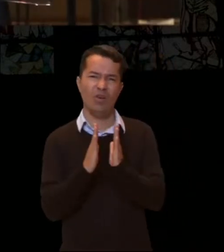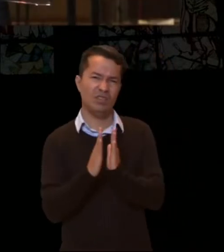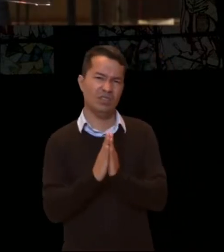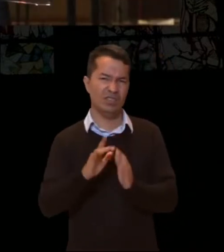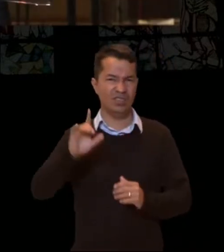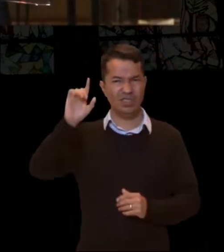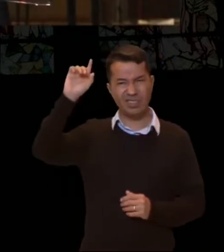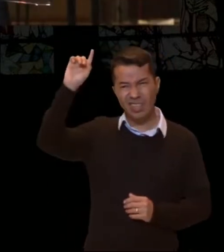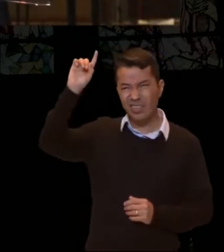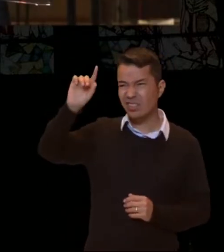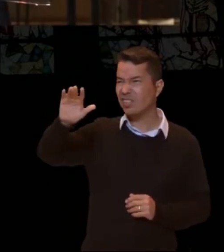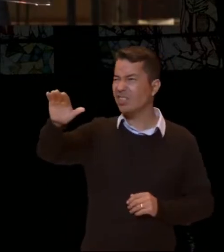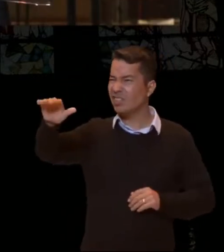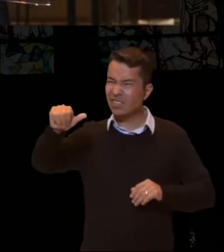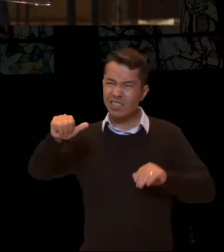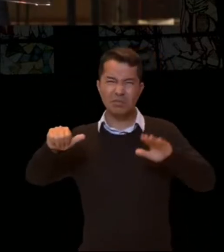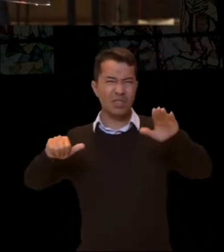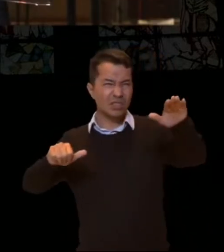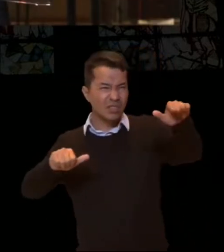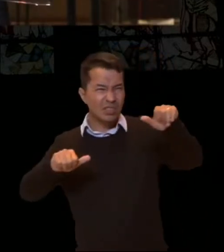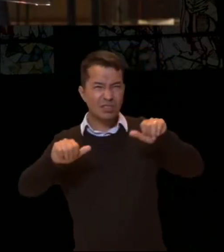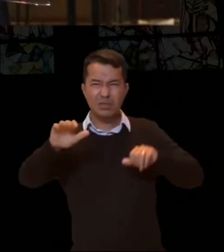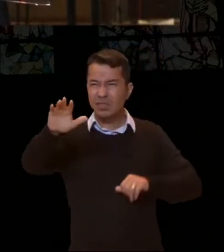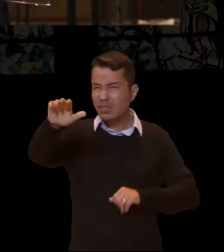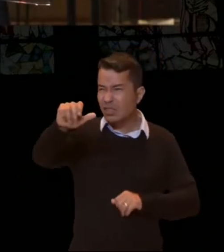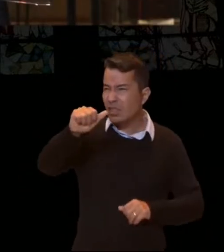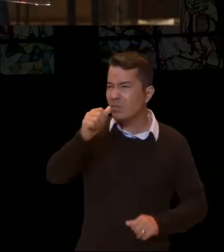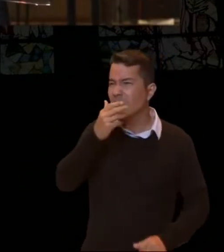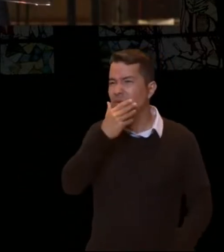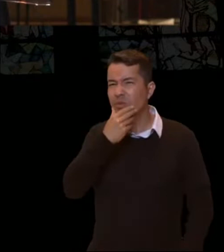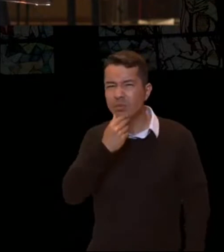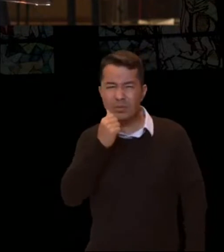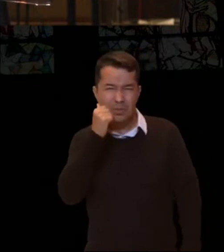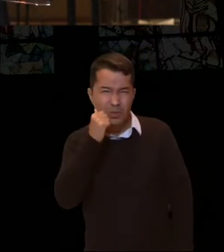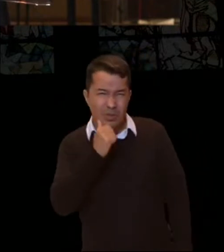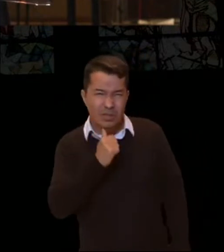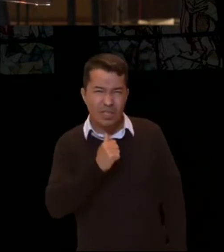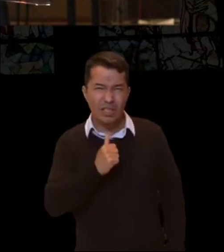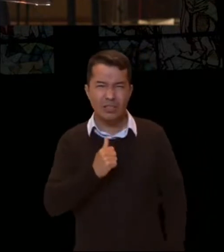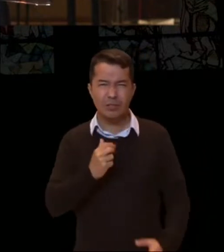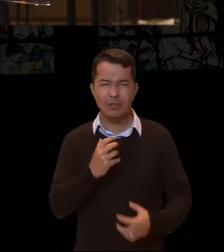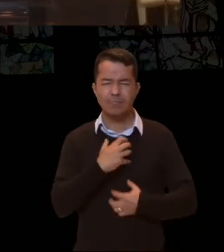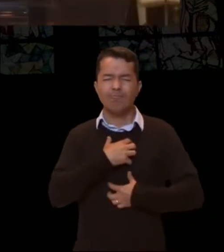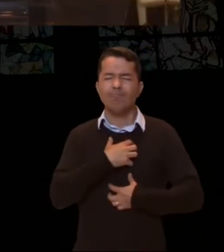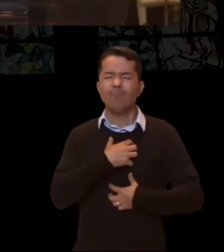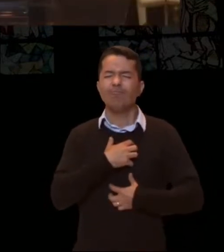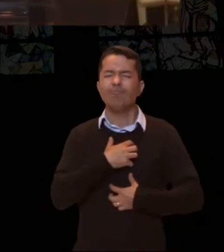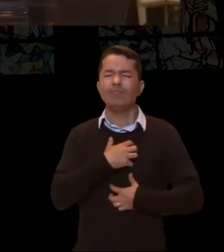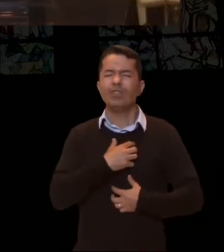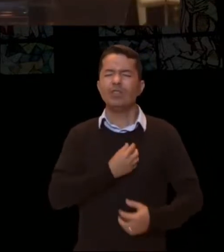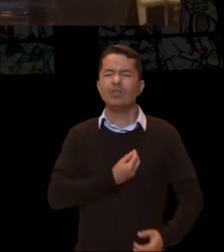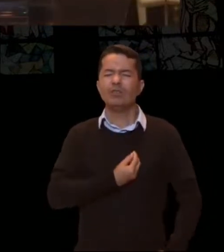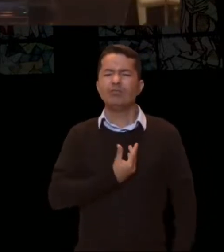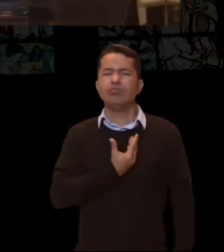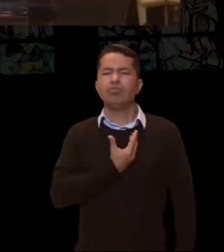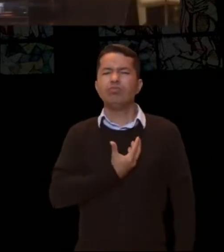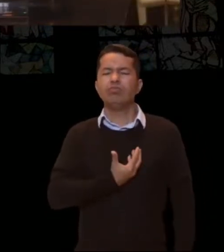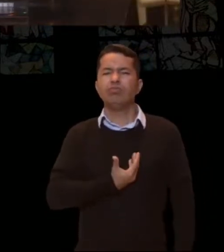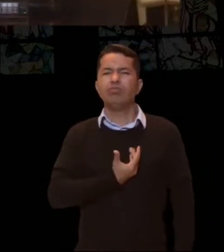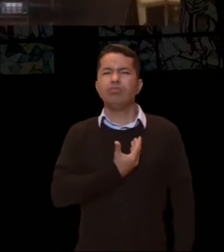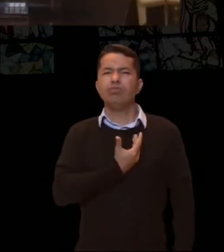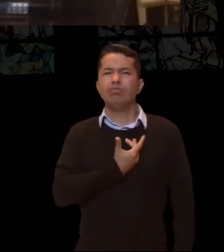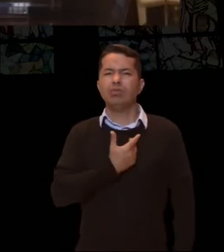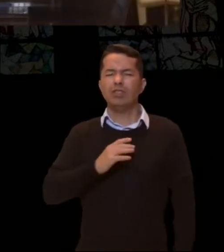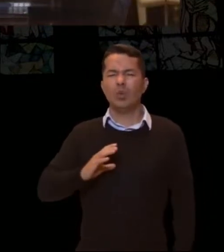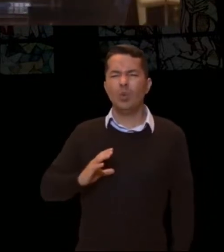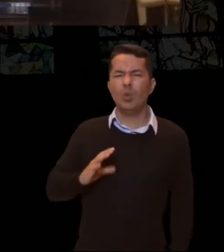e mulheres cheios do Espírito Santo, que ouçam o chamado de Deus e que tenham a coragem